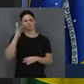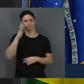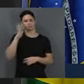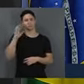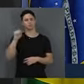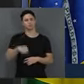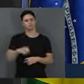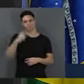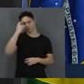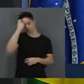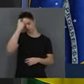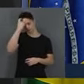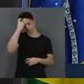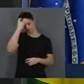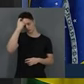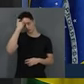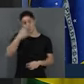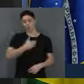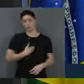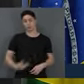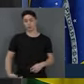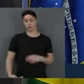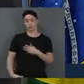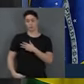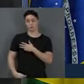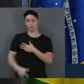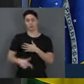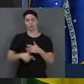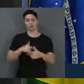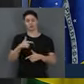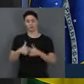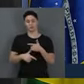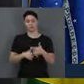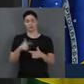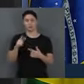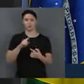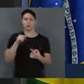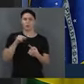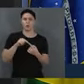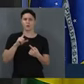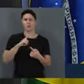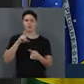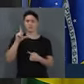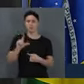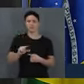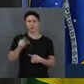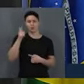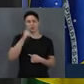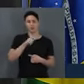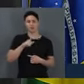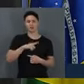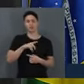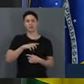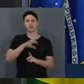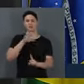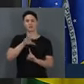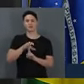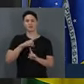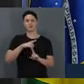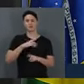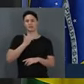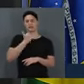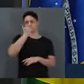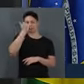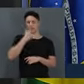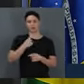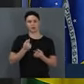presidente que o governo Lula estaria trabalhando para no mínimo diminuir os efeitos desse desastre